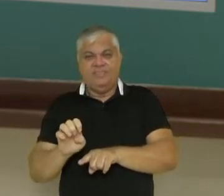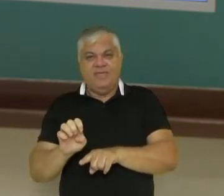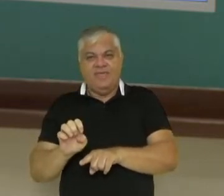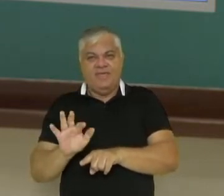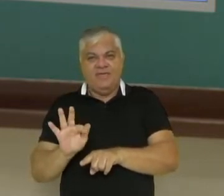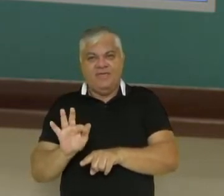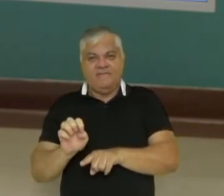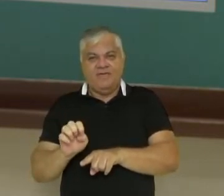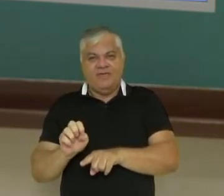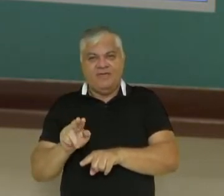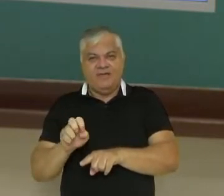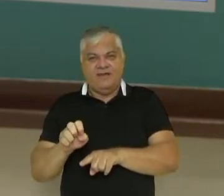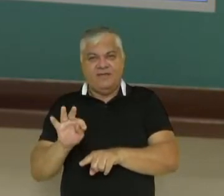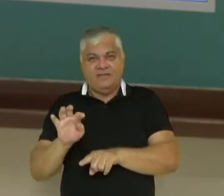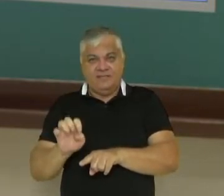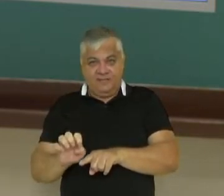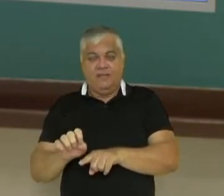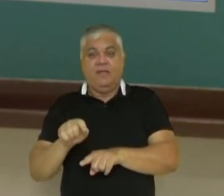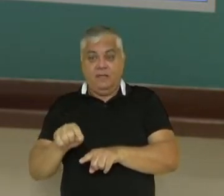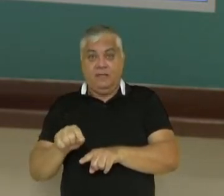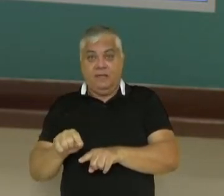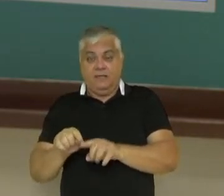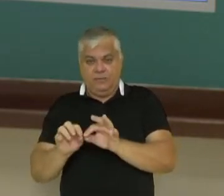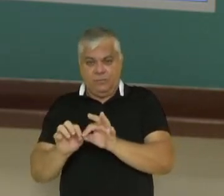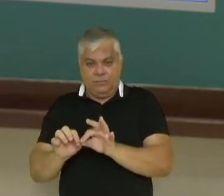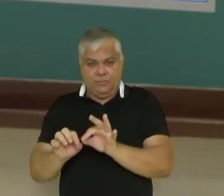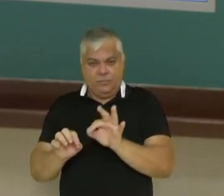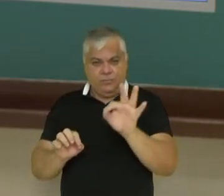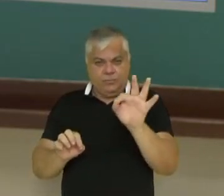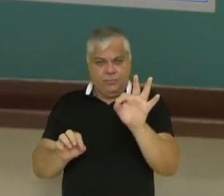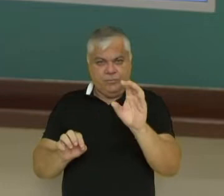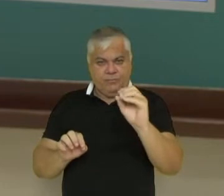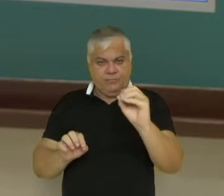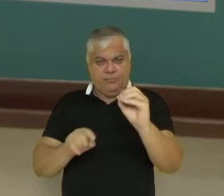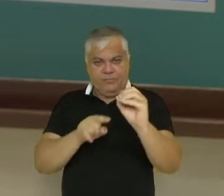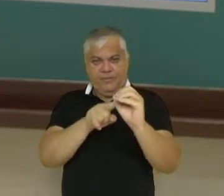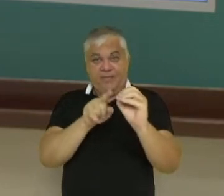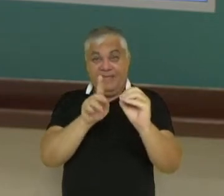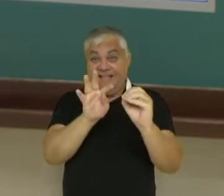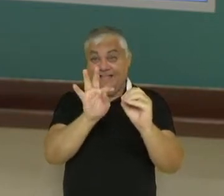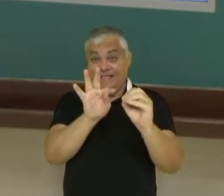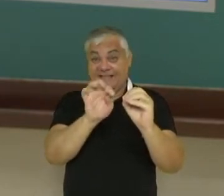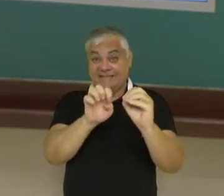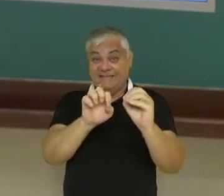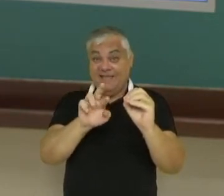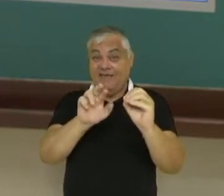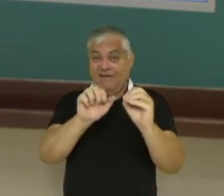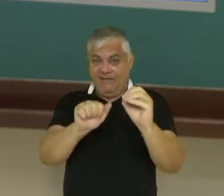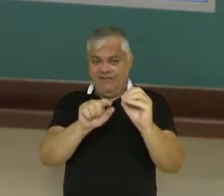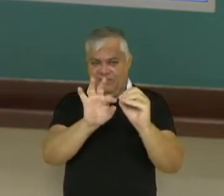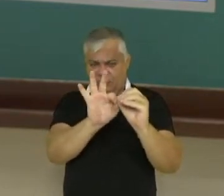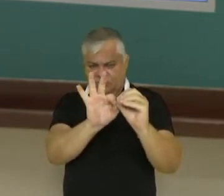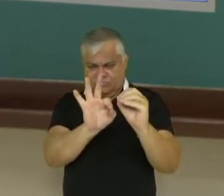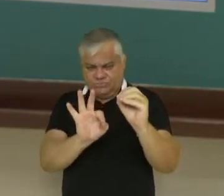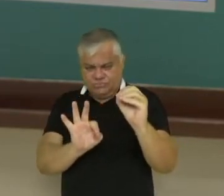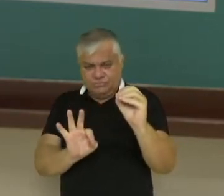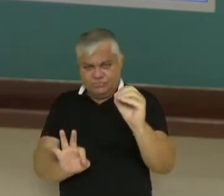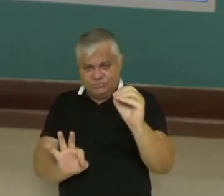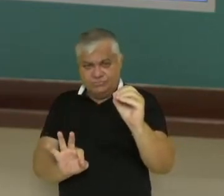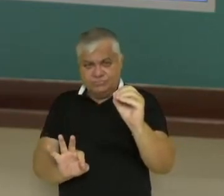desse deferente, a Terra fica levemente longe um pouco desse deferente, ou seja, a Terra está no